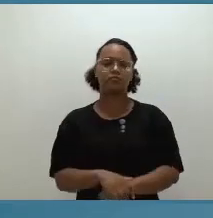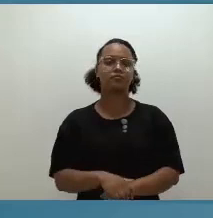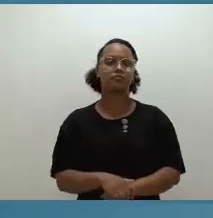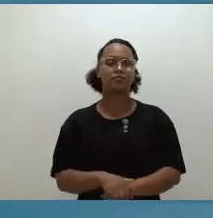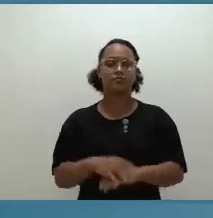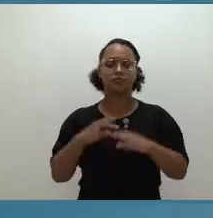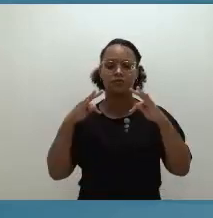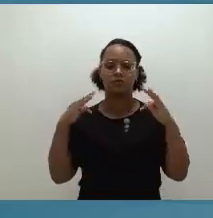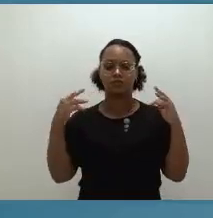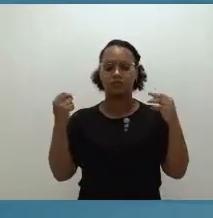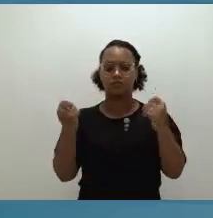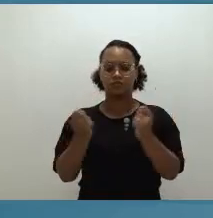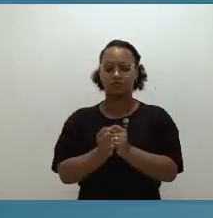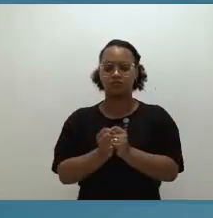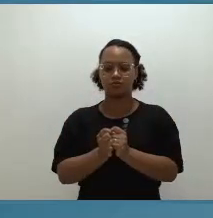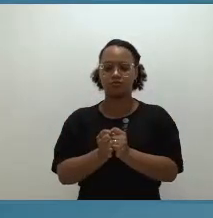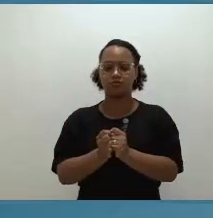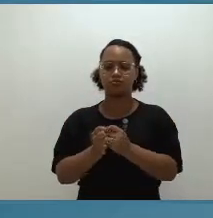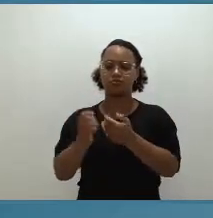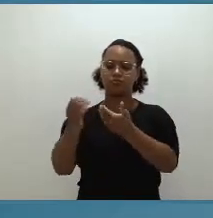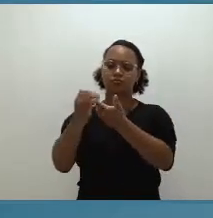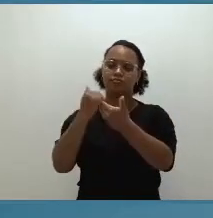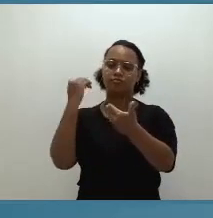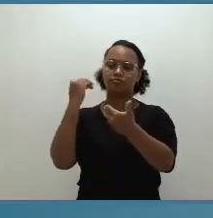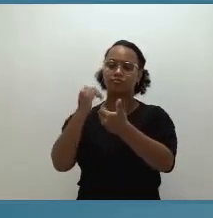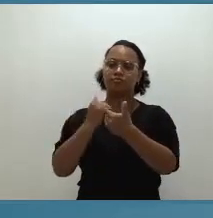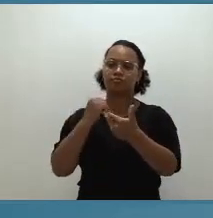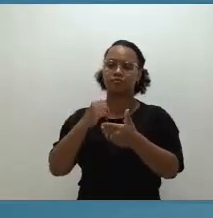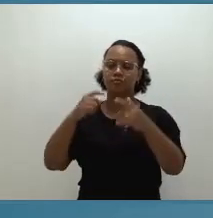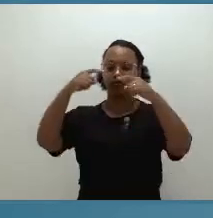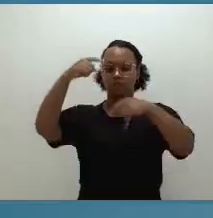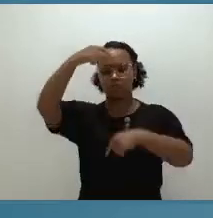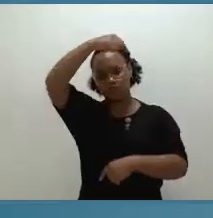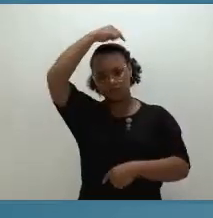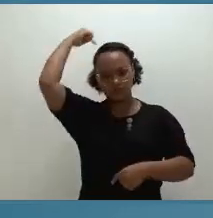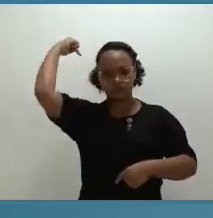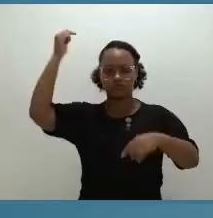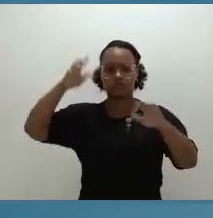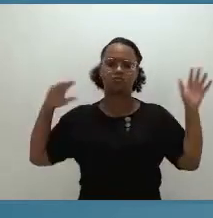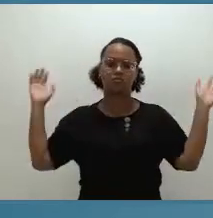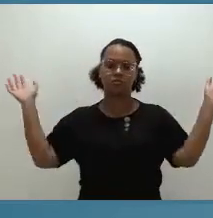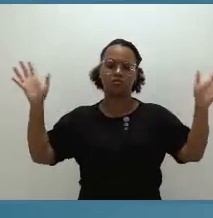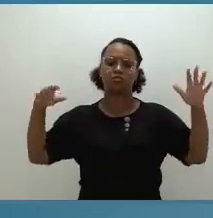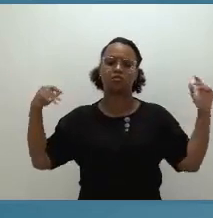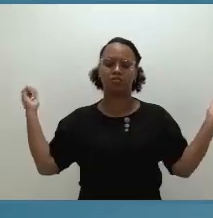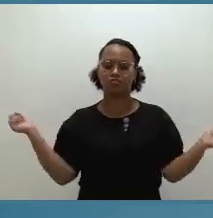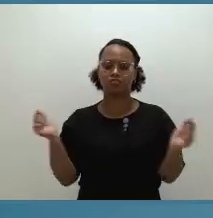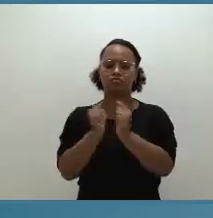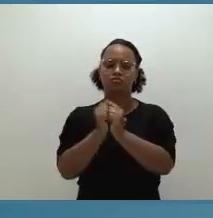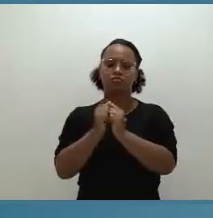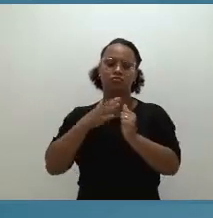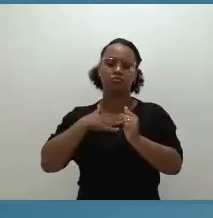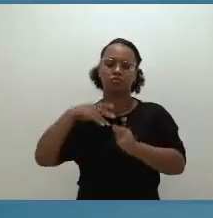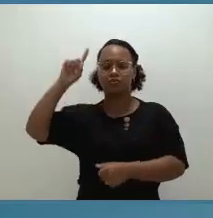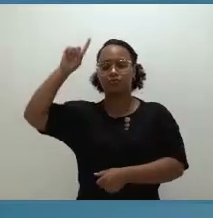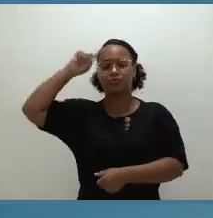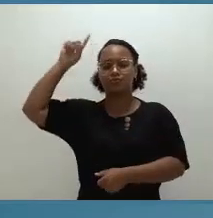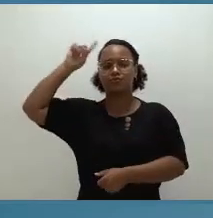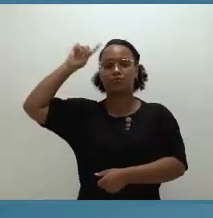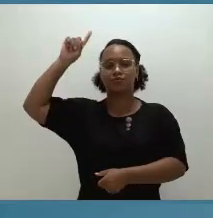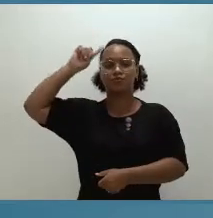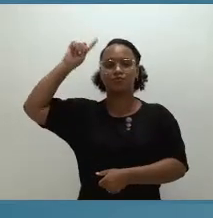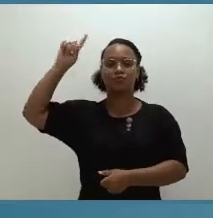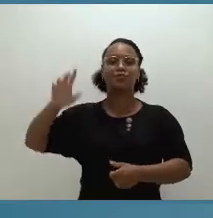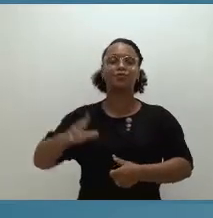a todos os mentores, santos e arcanjos, que estejam ao meu lado todos os dias. Eu sei